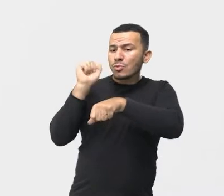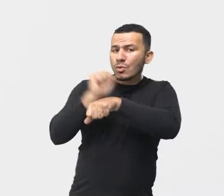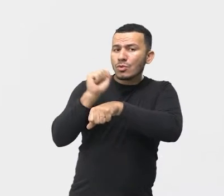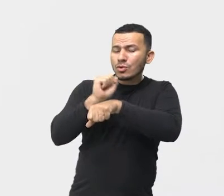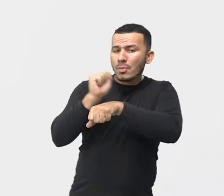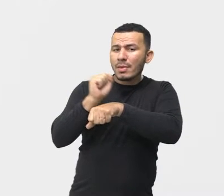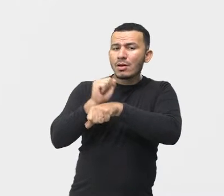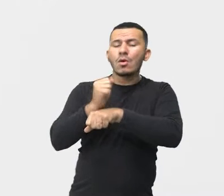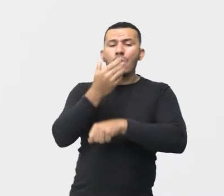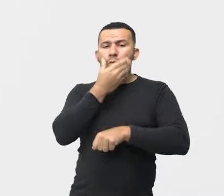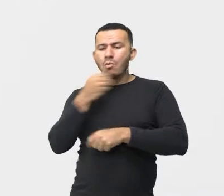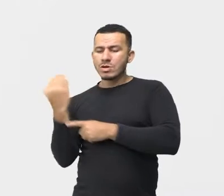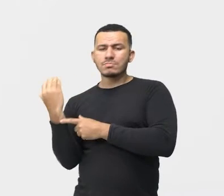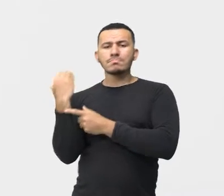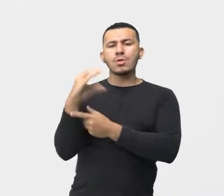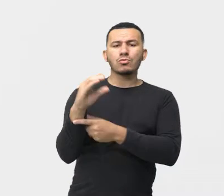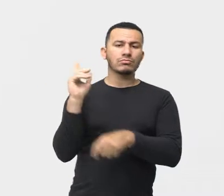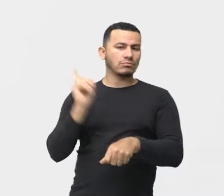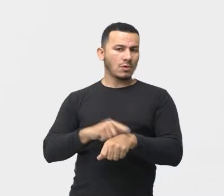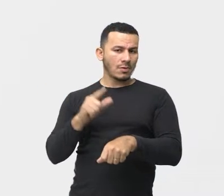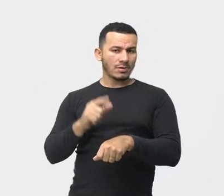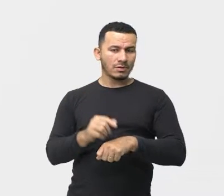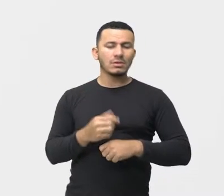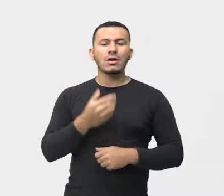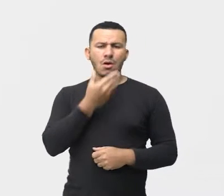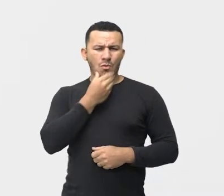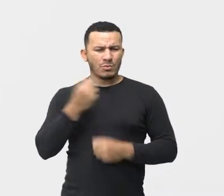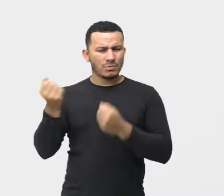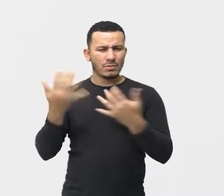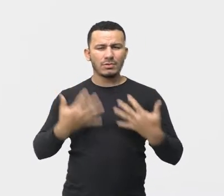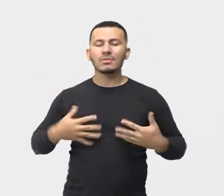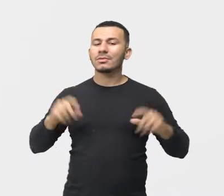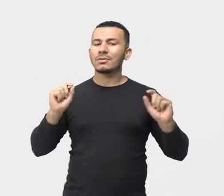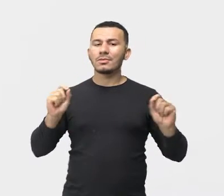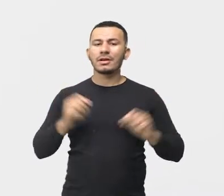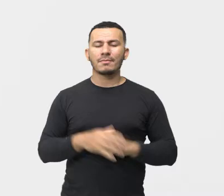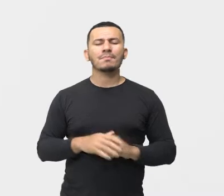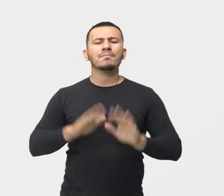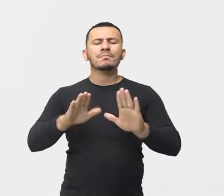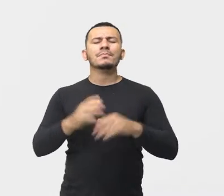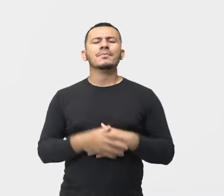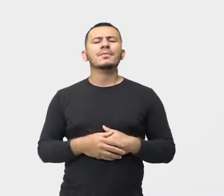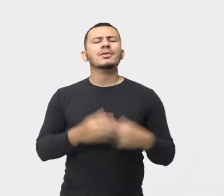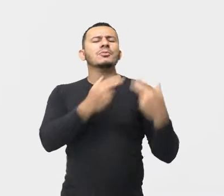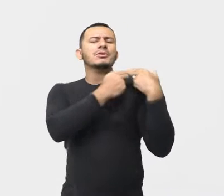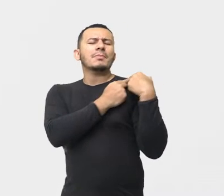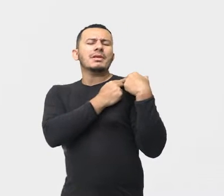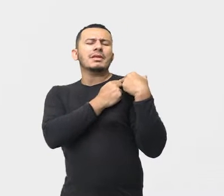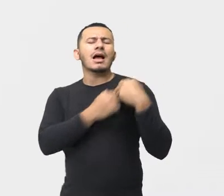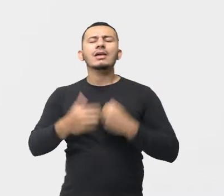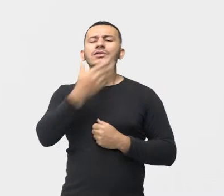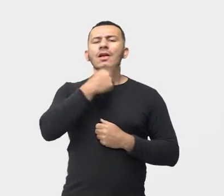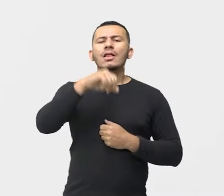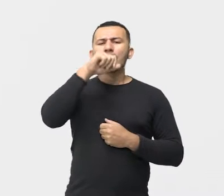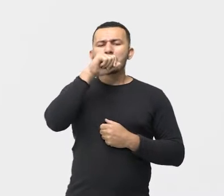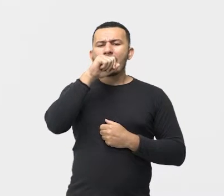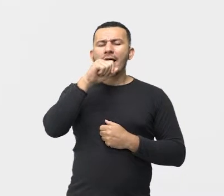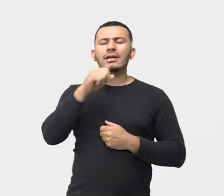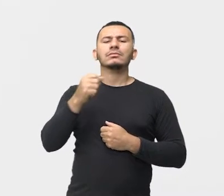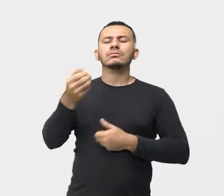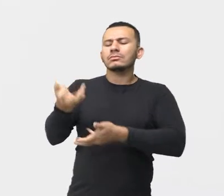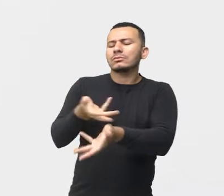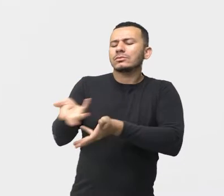aí, 36 minutos, tá bom? E aí ele comentou o seguinte: e o papel dos pais interagindo com